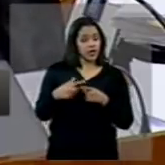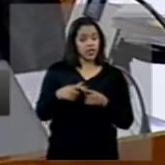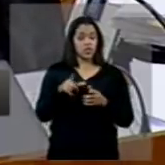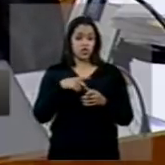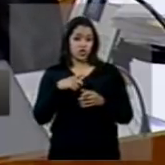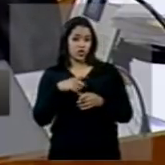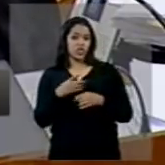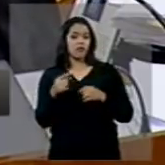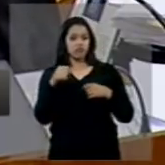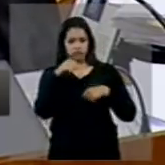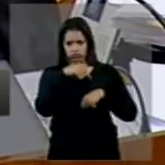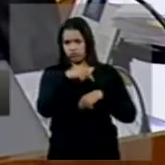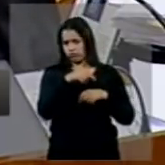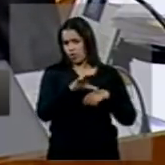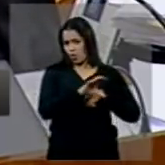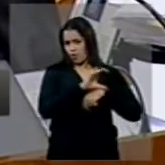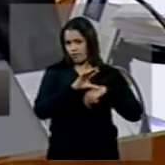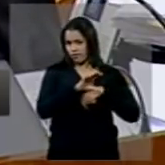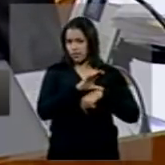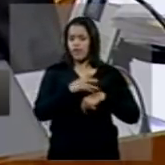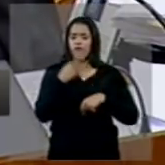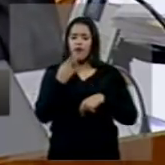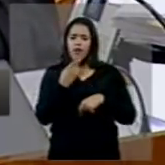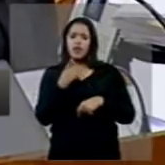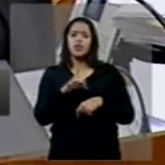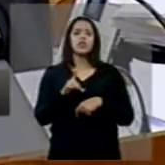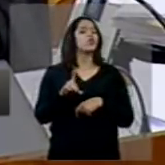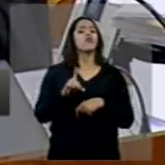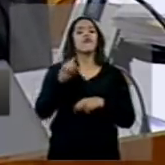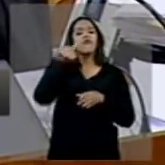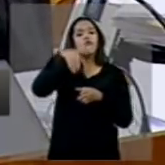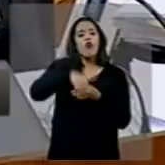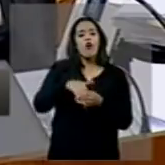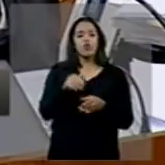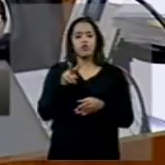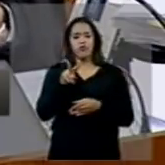da Constituição da universalidade do sufrágio.